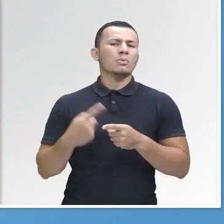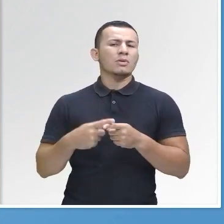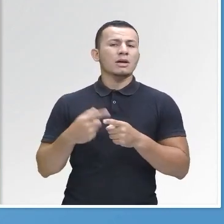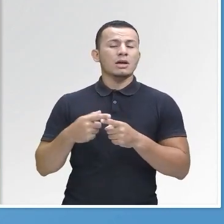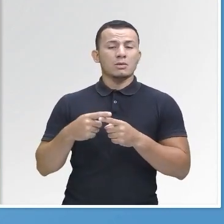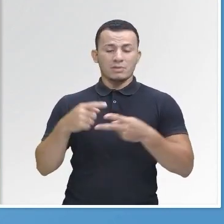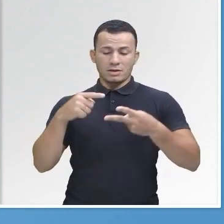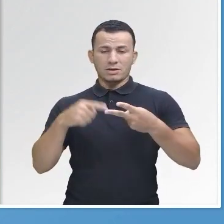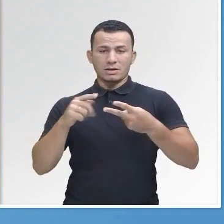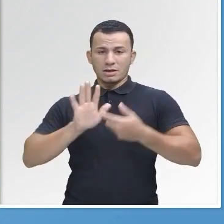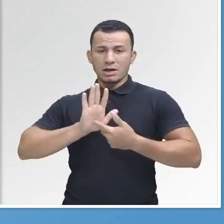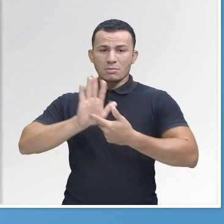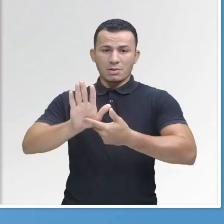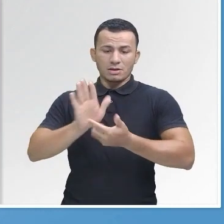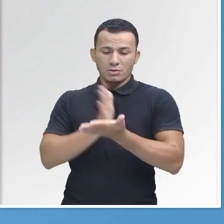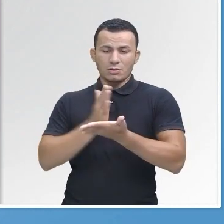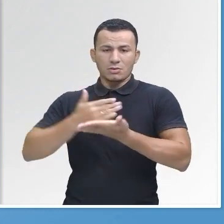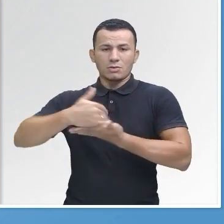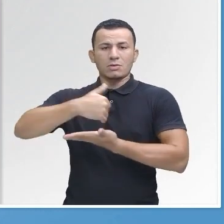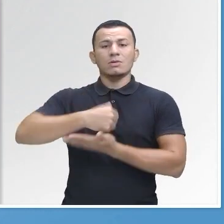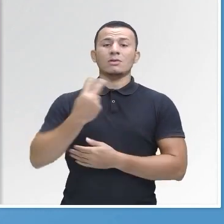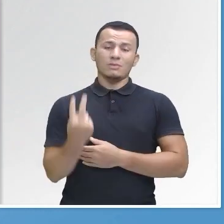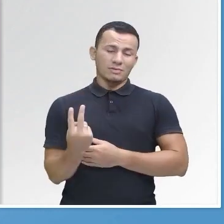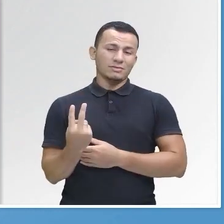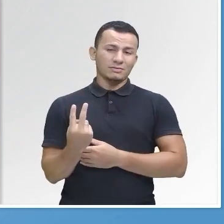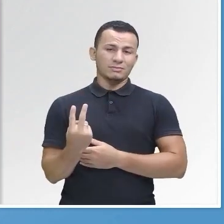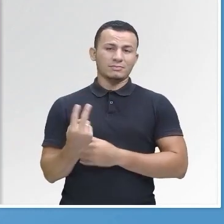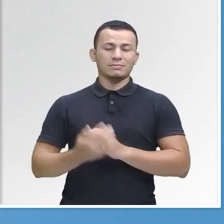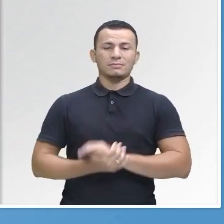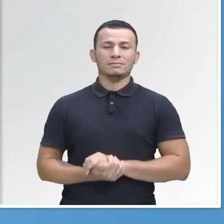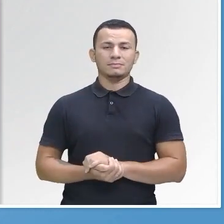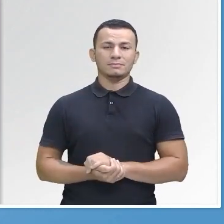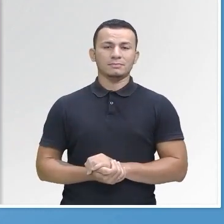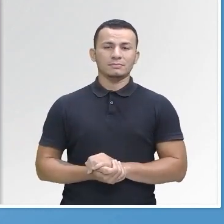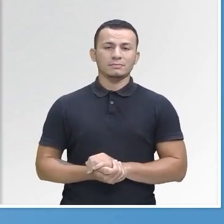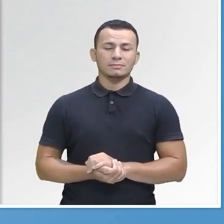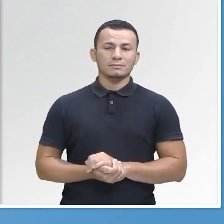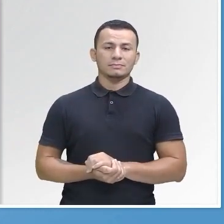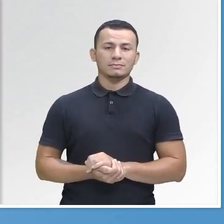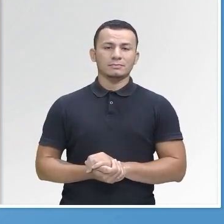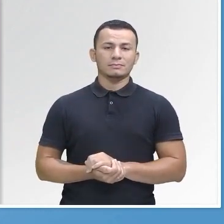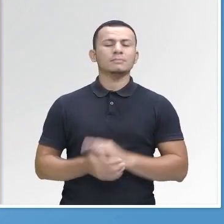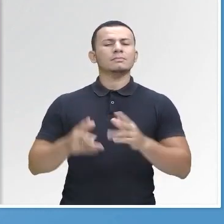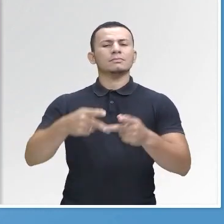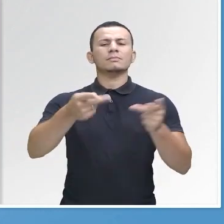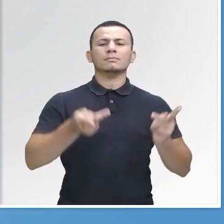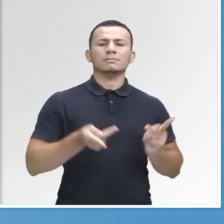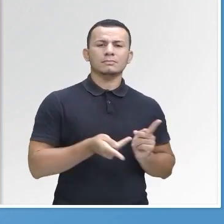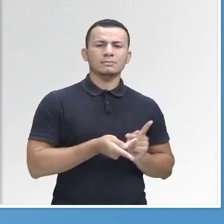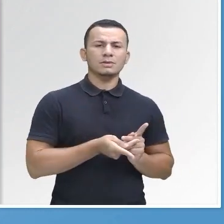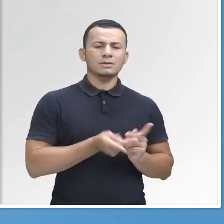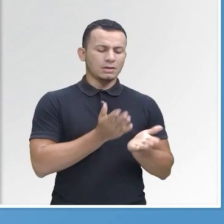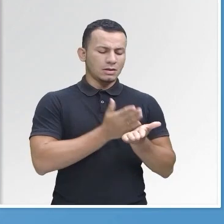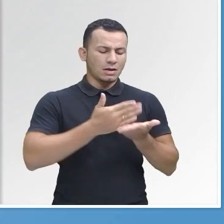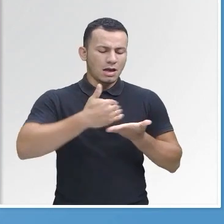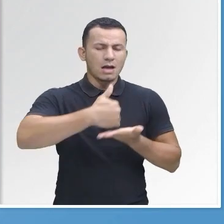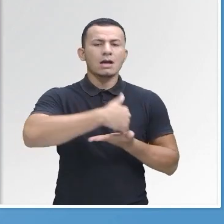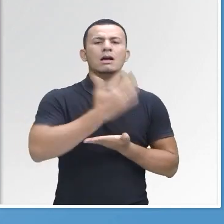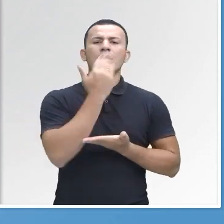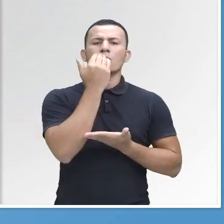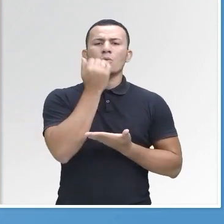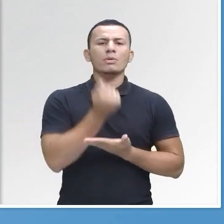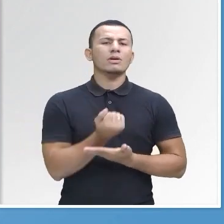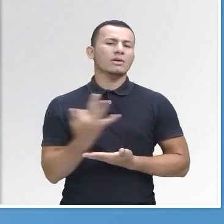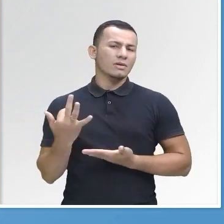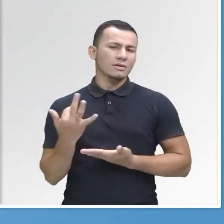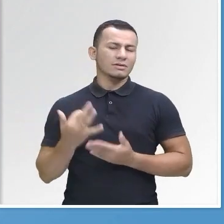em quantas partes o todo foi dividido. Bom, e dessa pizza eu comi quantas partes? Olha aí, ó.